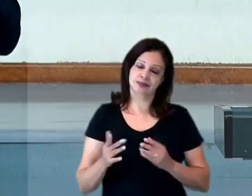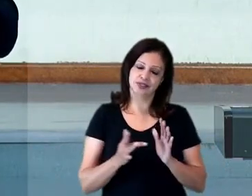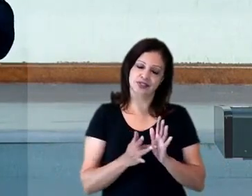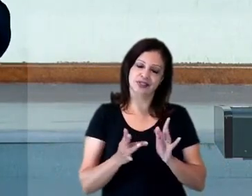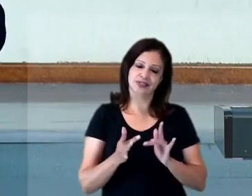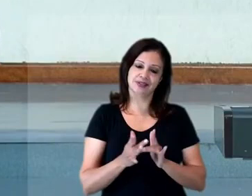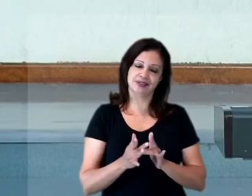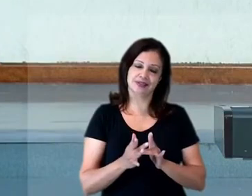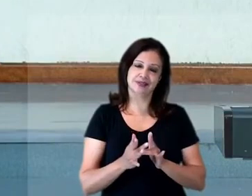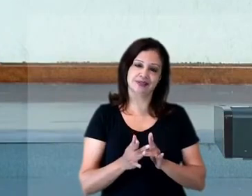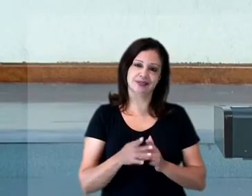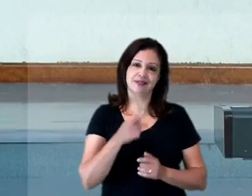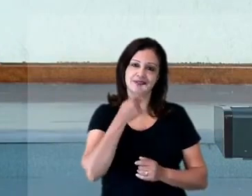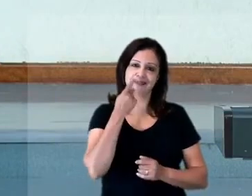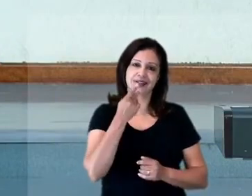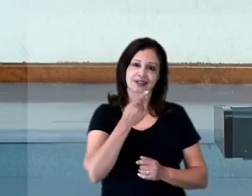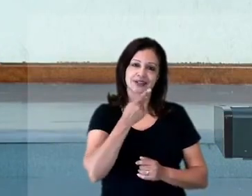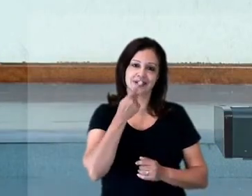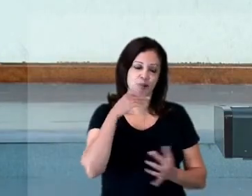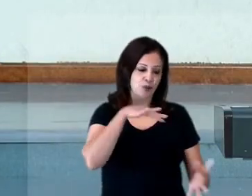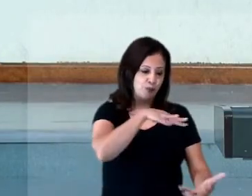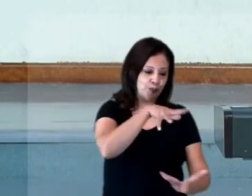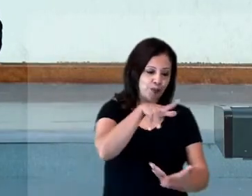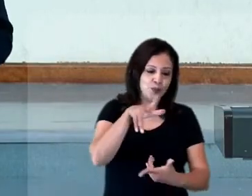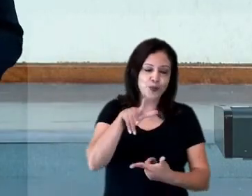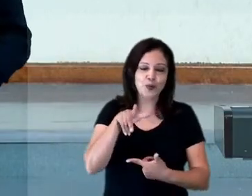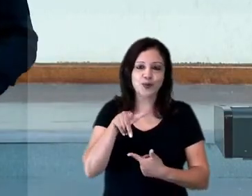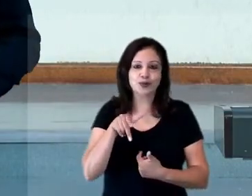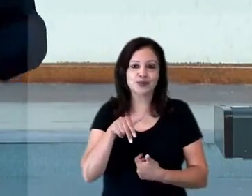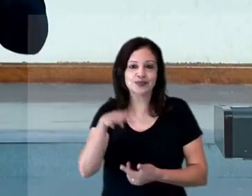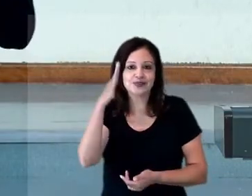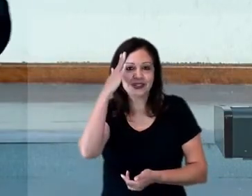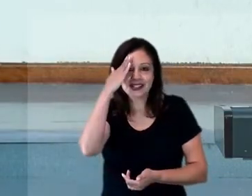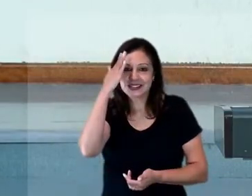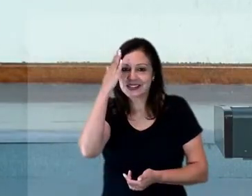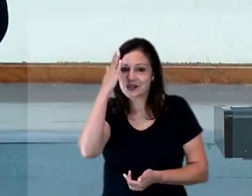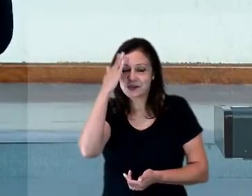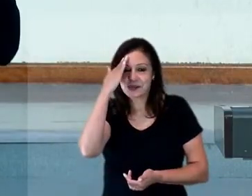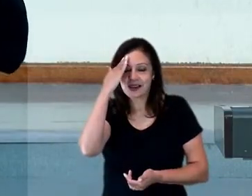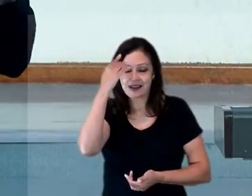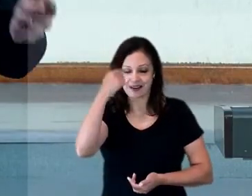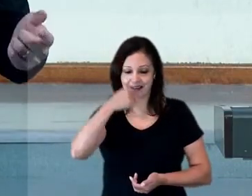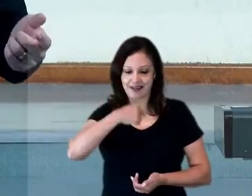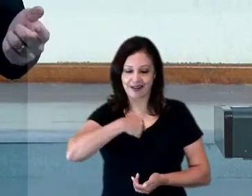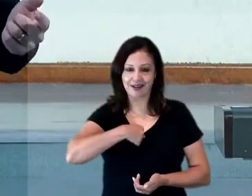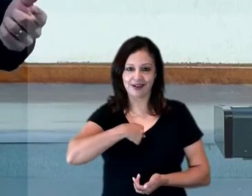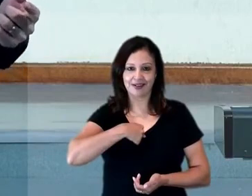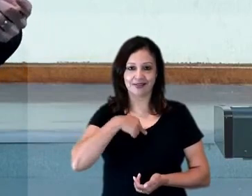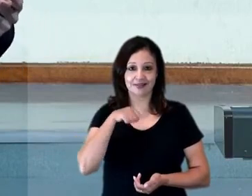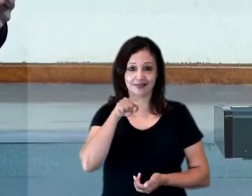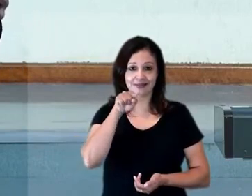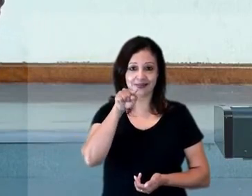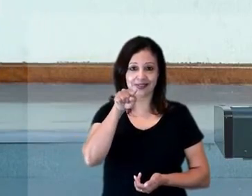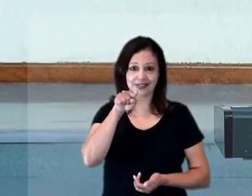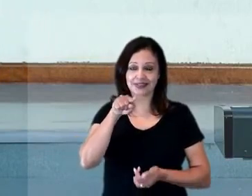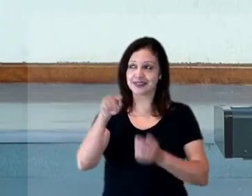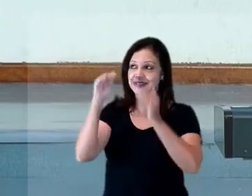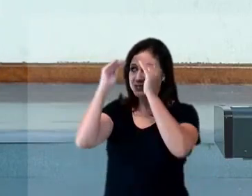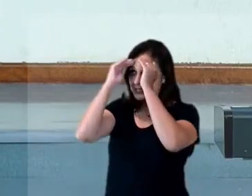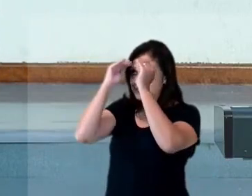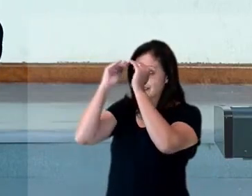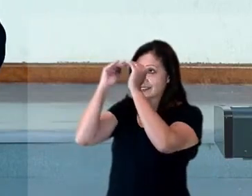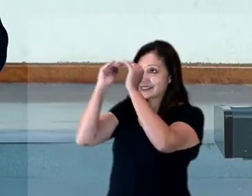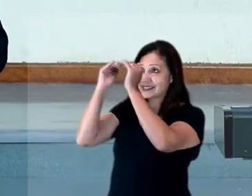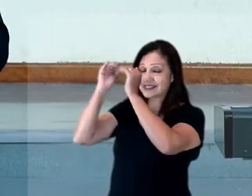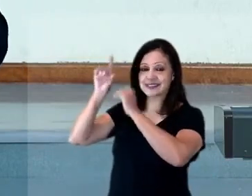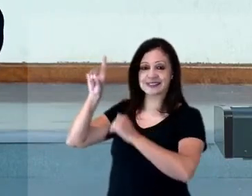todos saberão que são meus discípulos. Se amarem desta forma. O Senhor